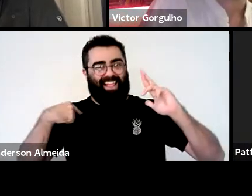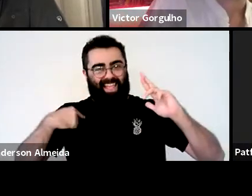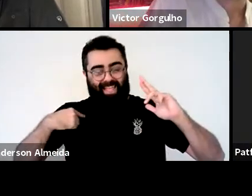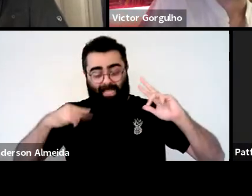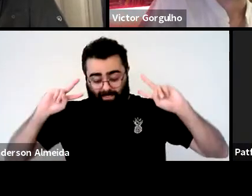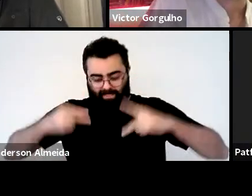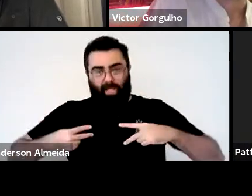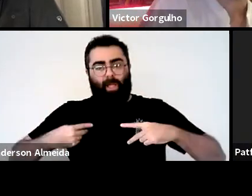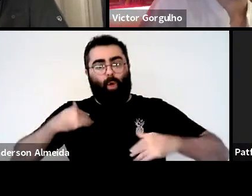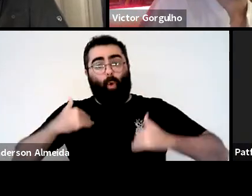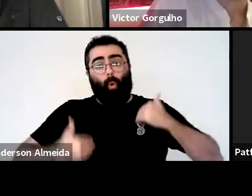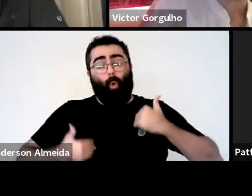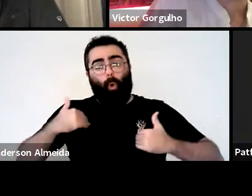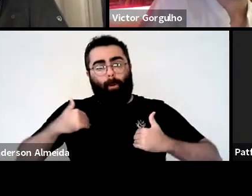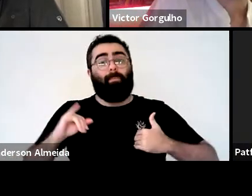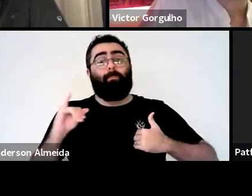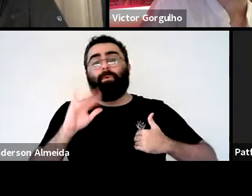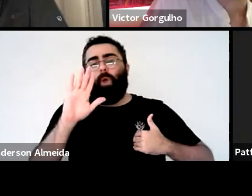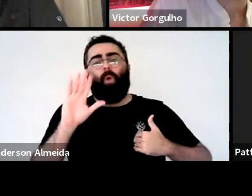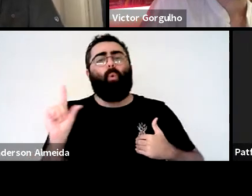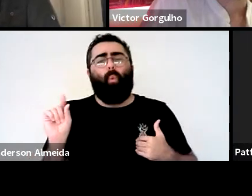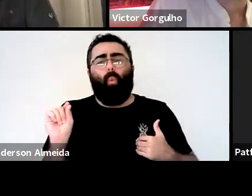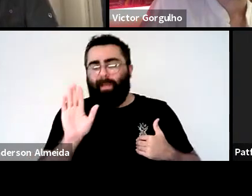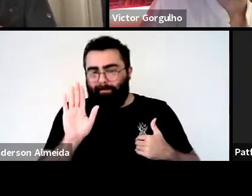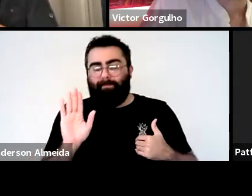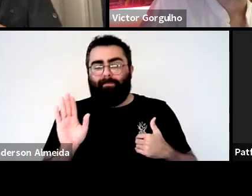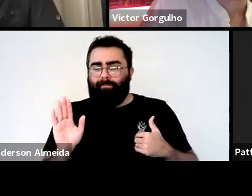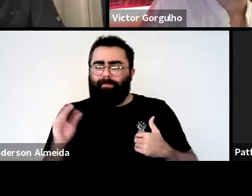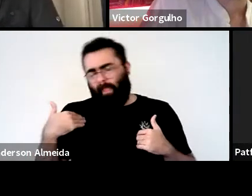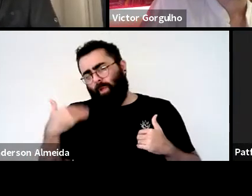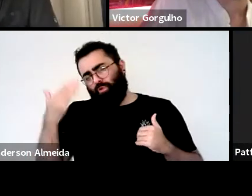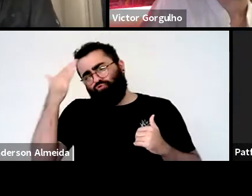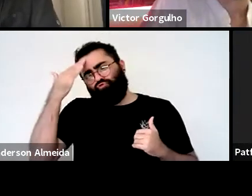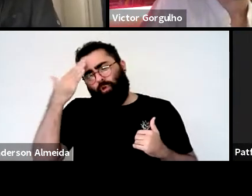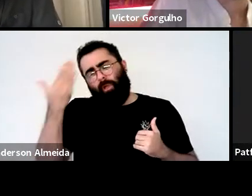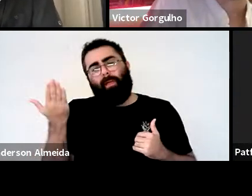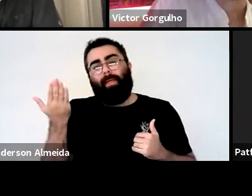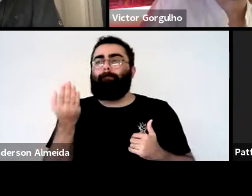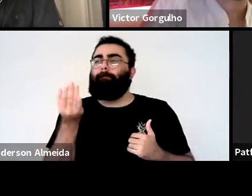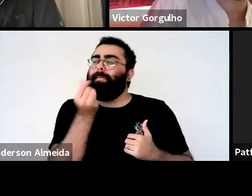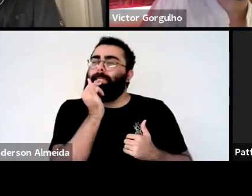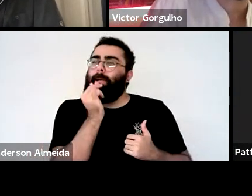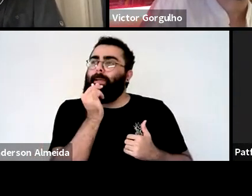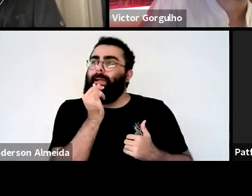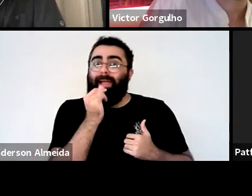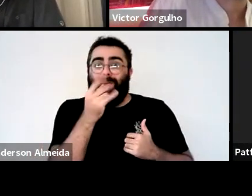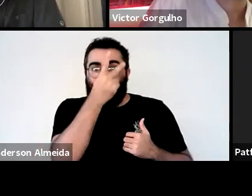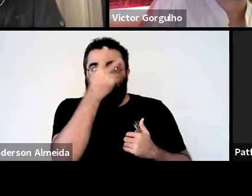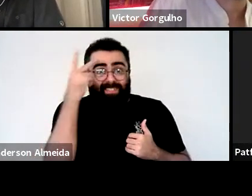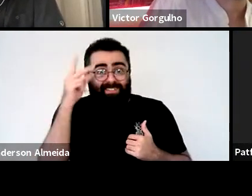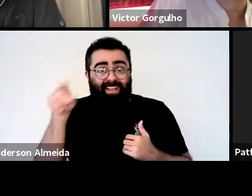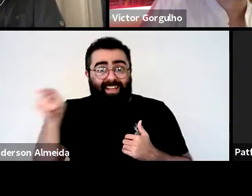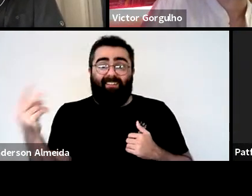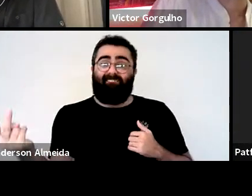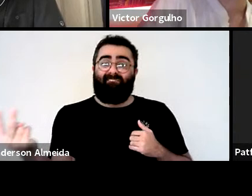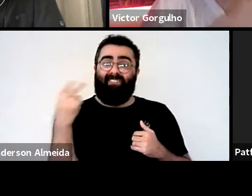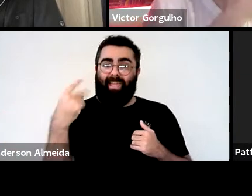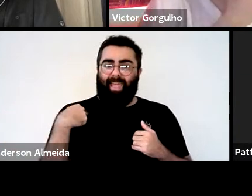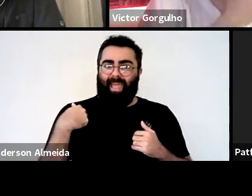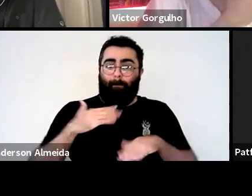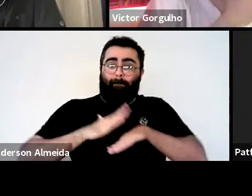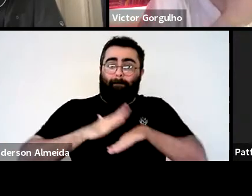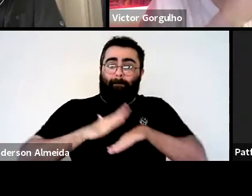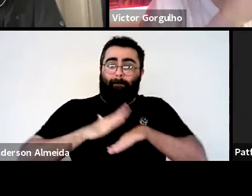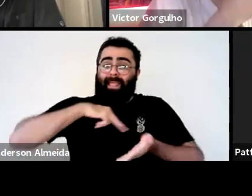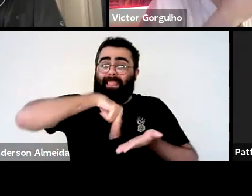que era importante. Eu dizia assim, eu sei que o que querem ver quando a gente está dançando, então eu tiro a roupa porque, de alguma maneira, eu